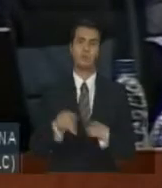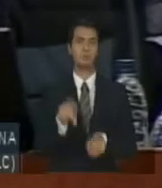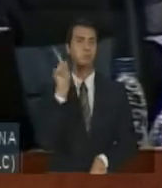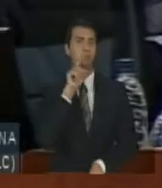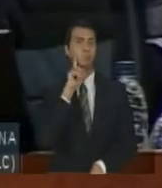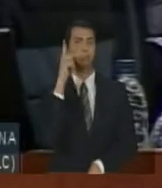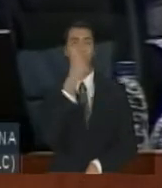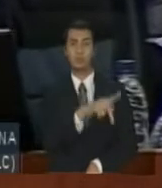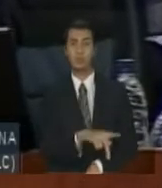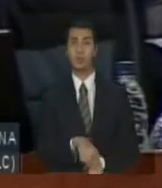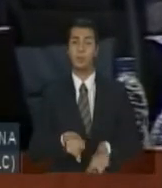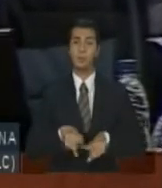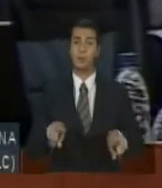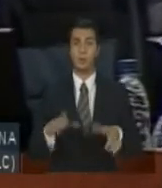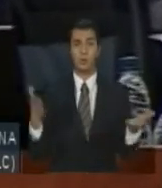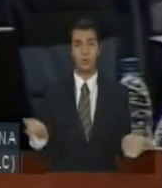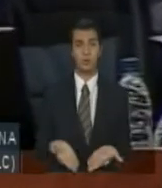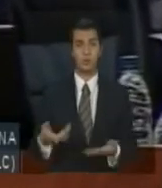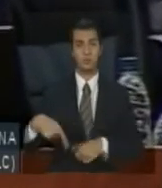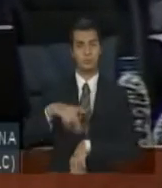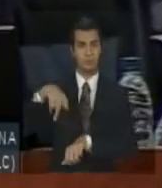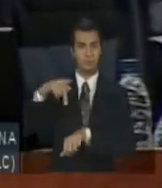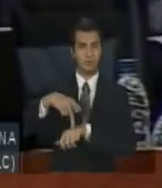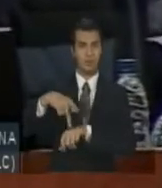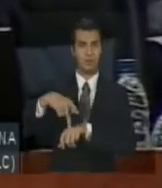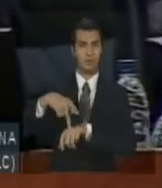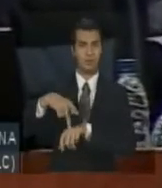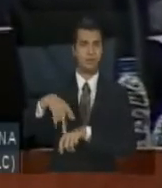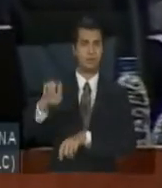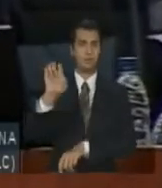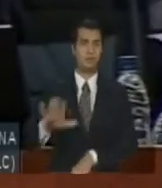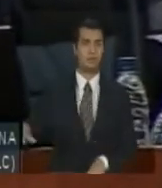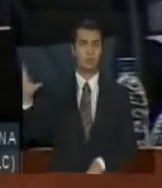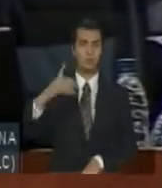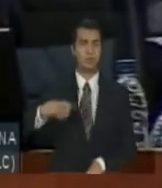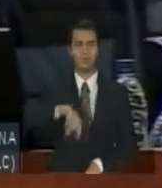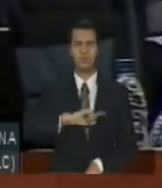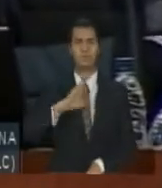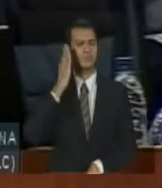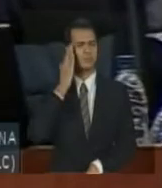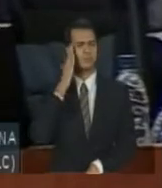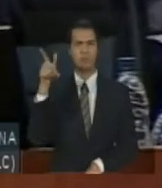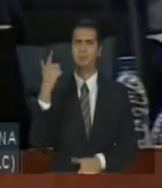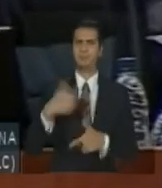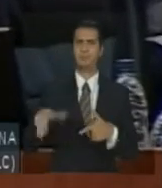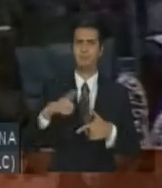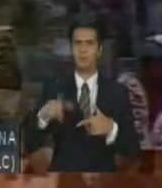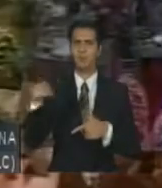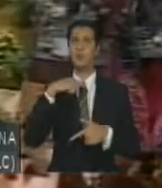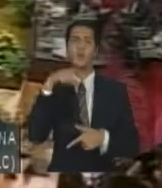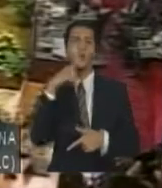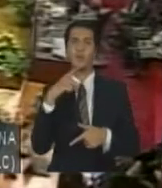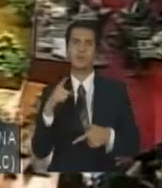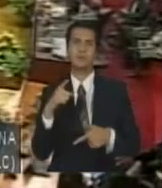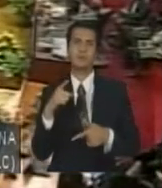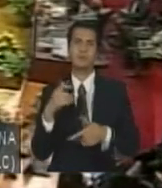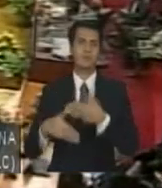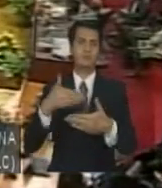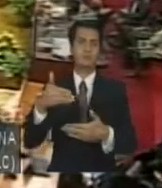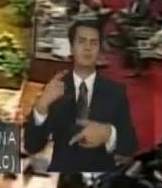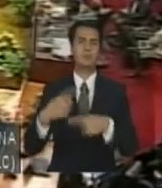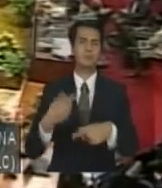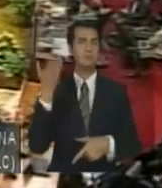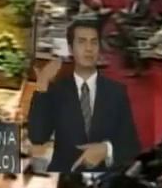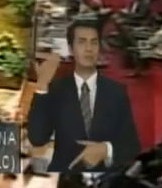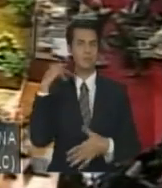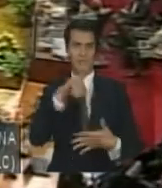que hoje adotam, aliás, políticas que nós sabemos que fracassaram em nossa América